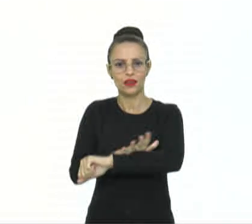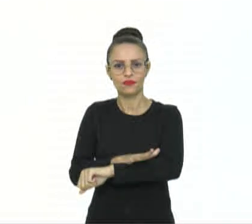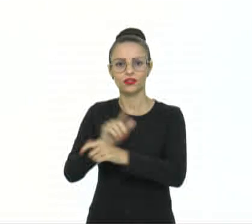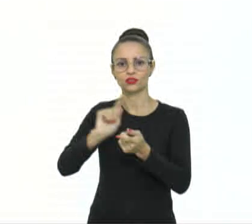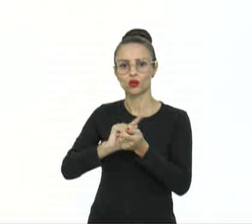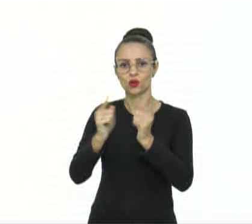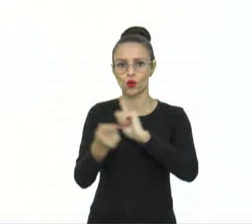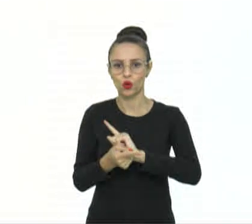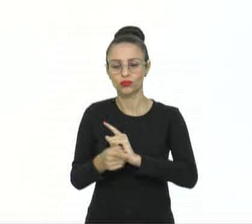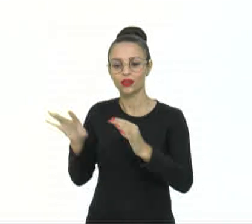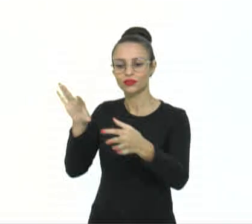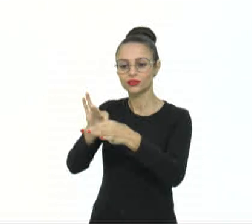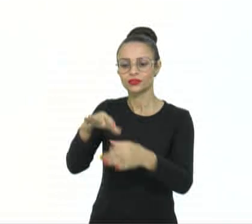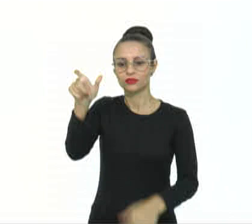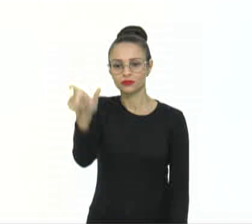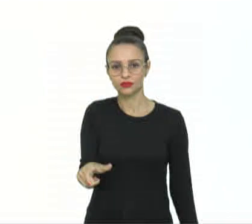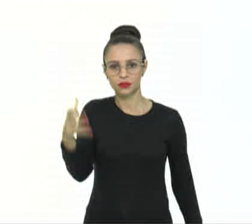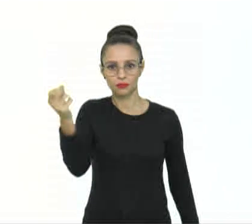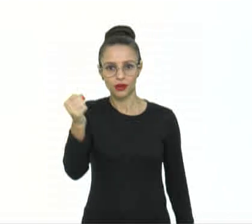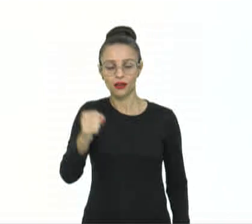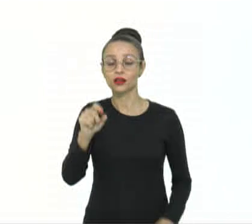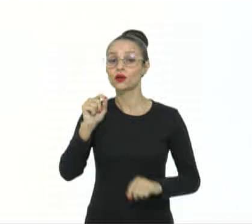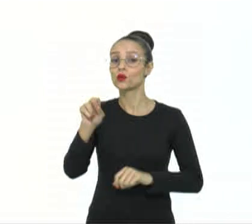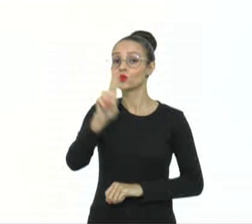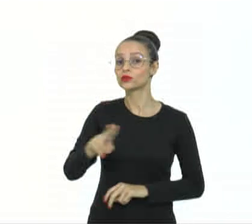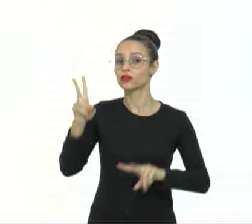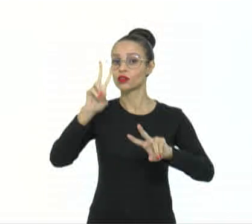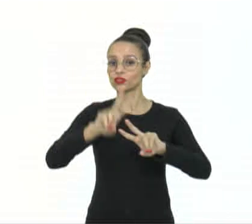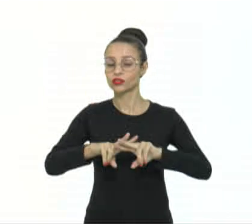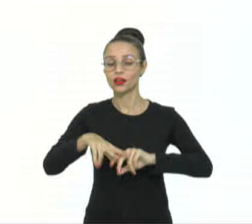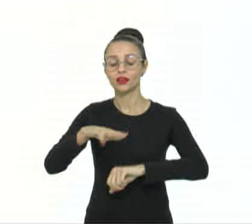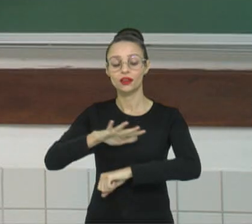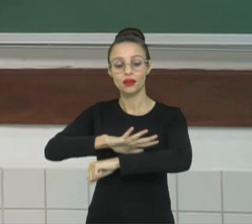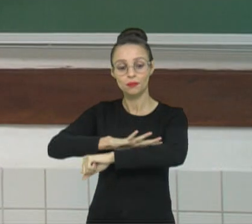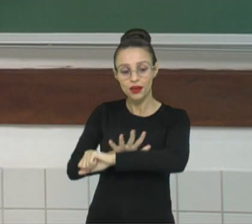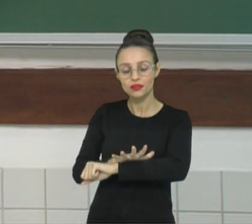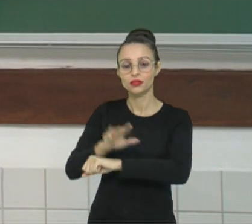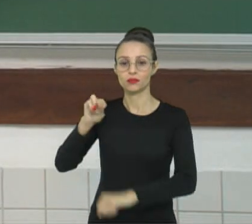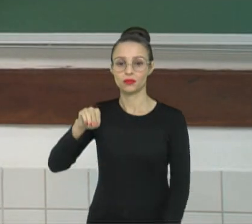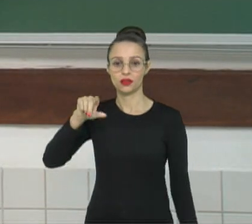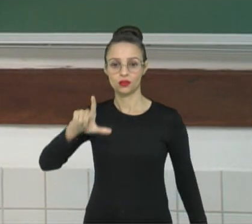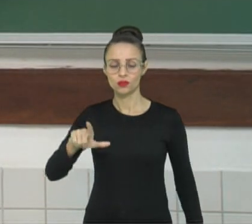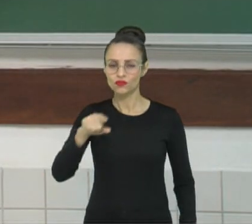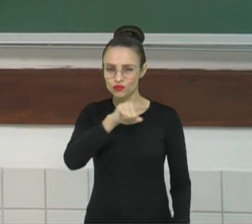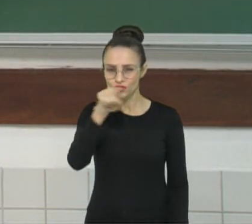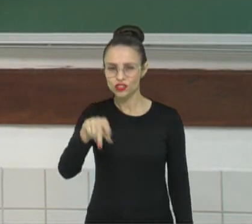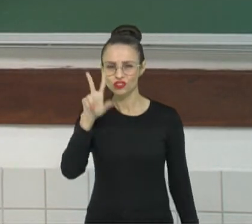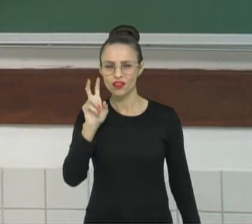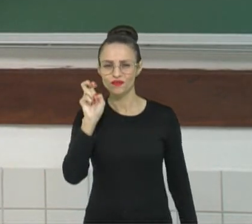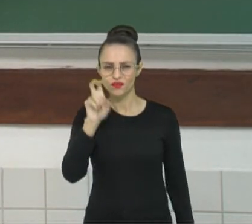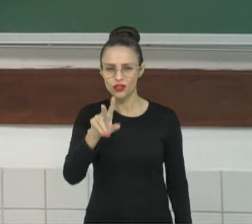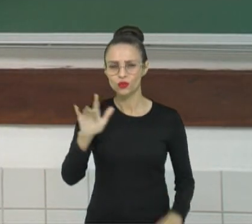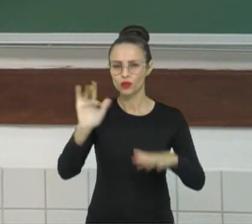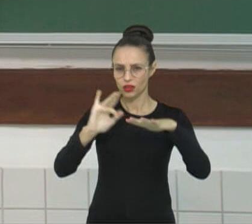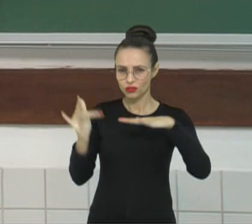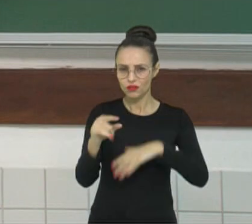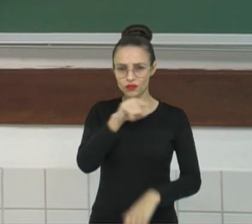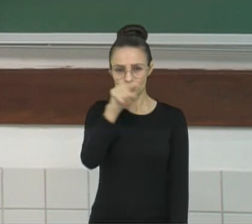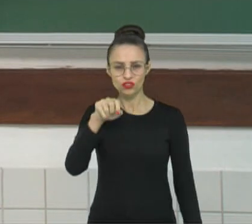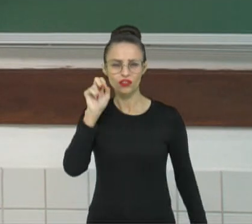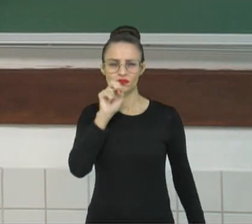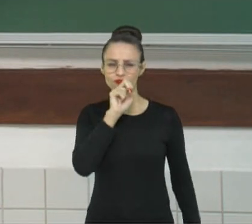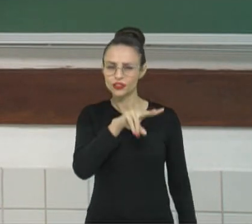reverso com brancos, usando a hashtag Magazine Luiza racista. Vocês já viram, vocês que têm rede social, vocês já